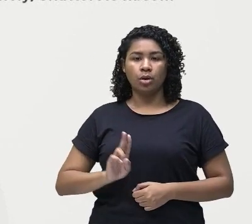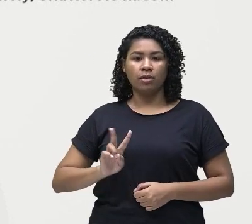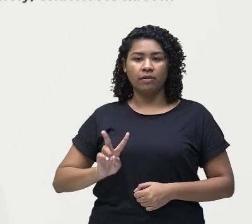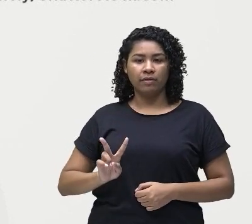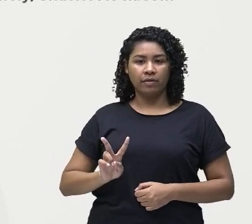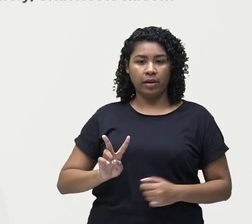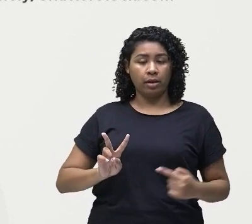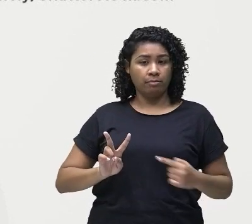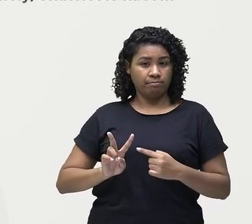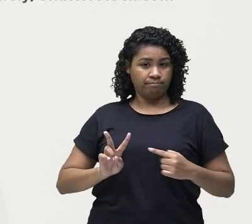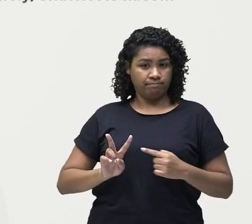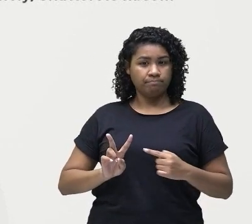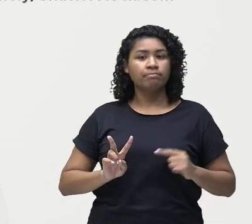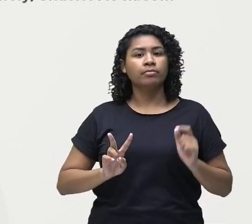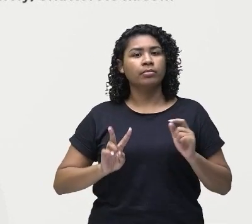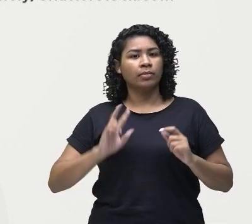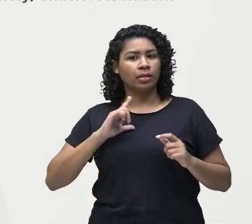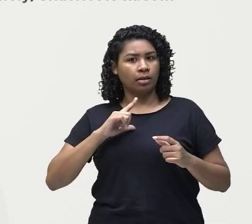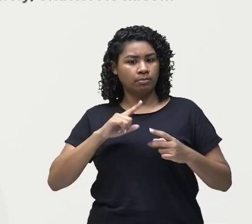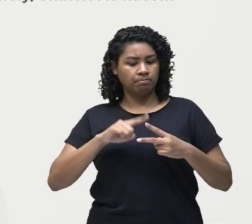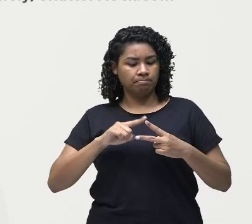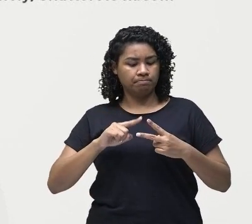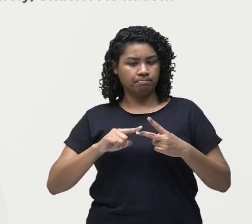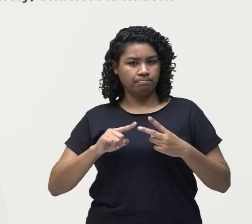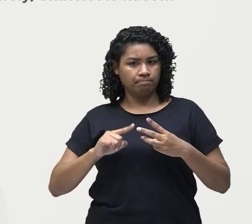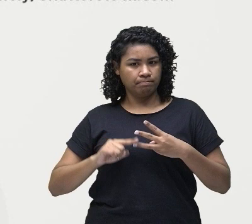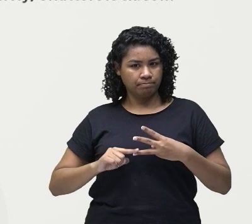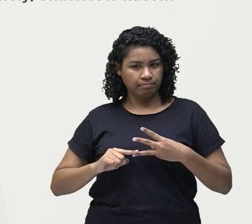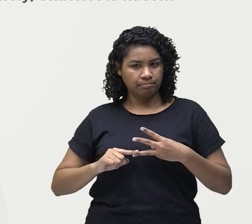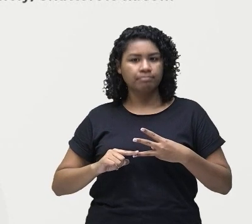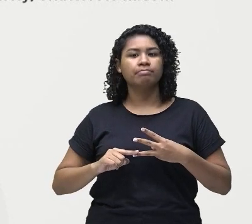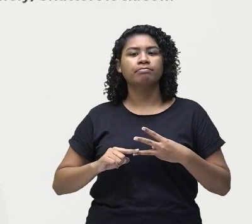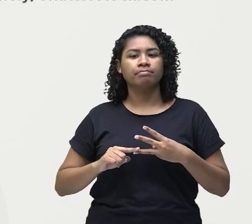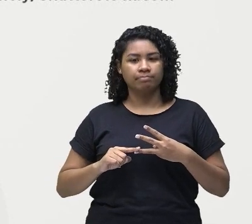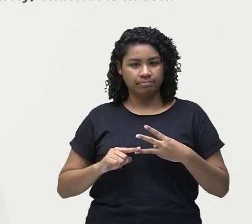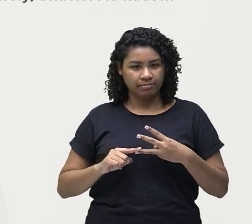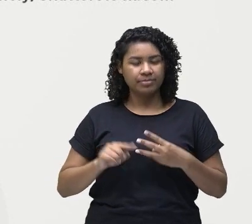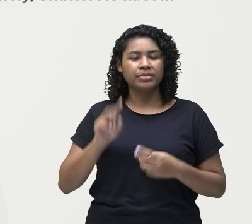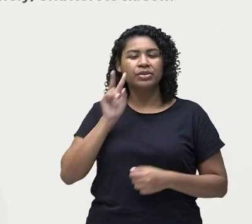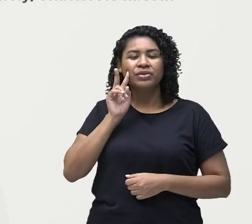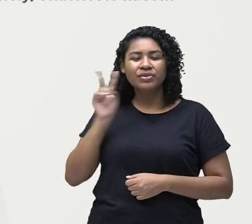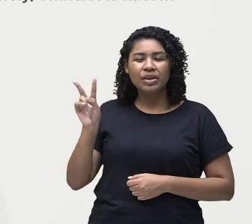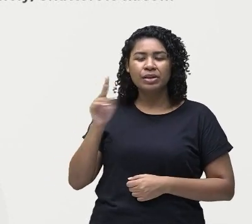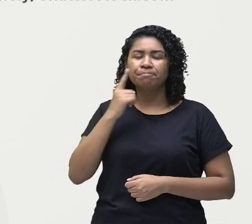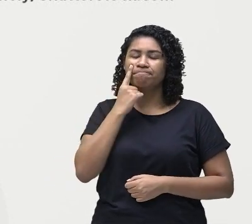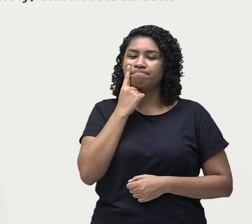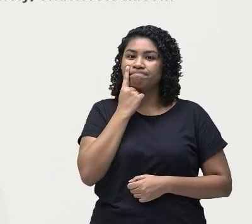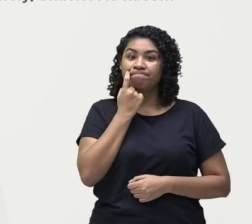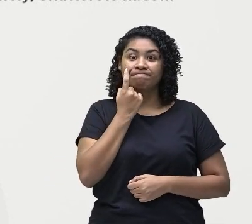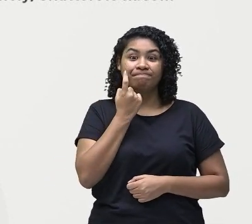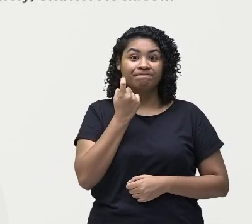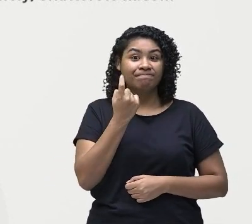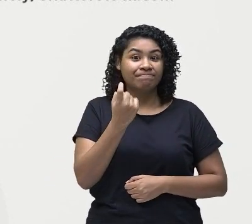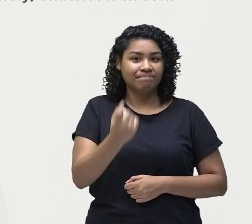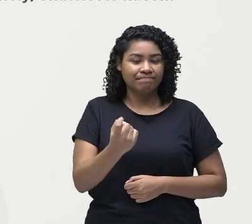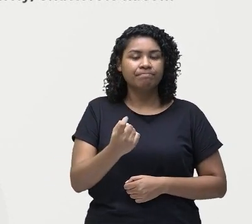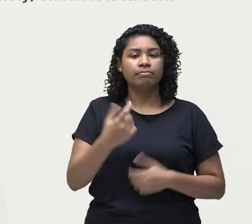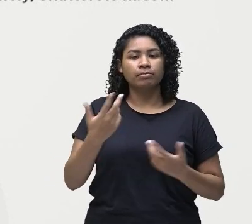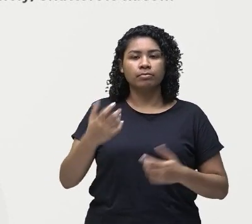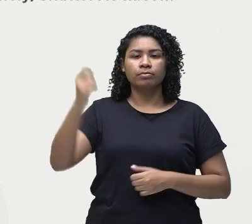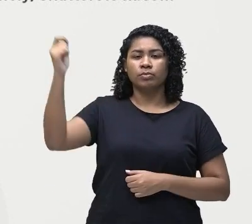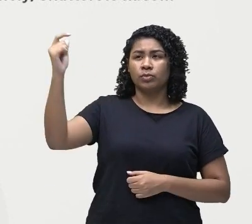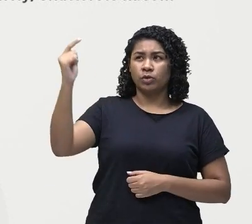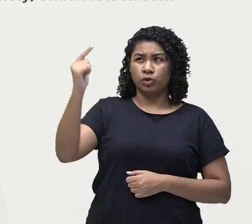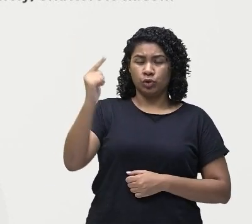de energia distintas. Então, olha que interessante, os raios ultravioletas